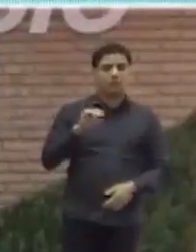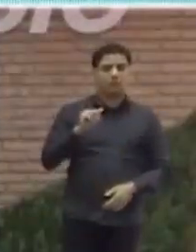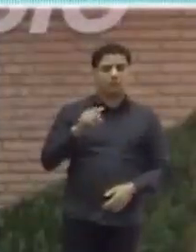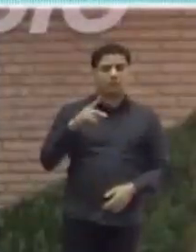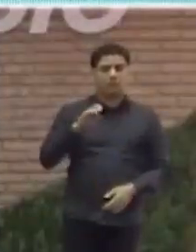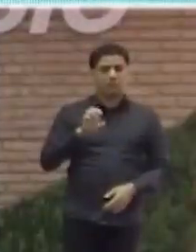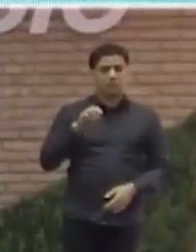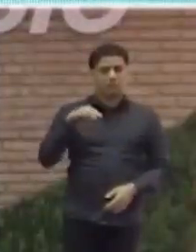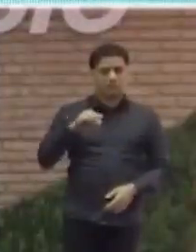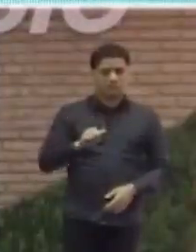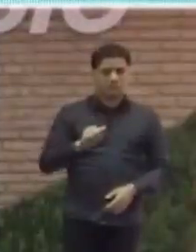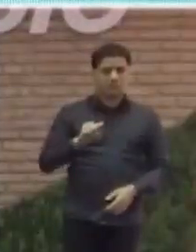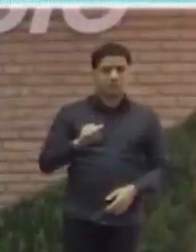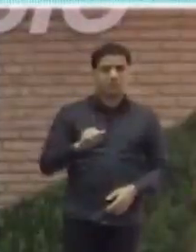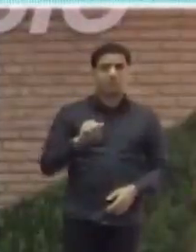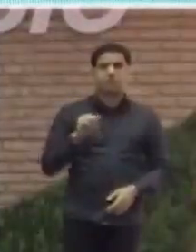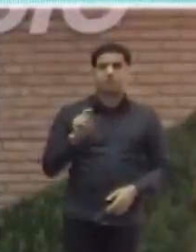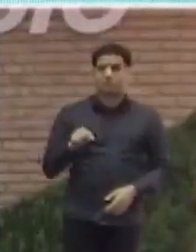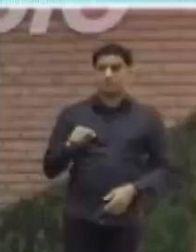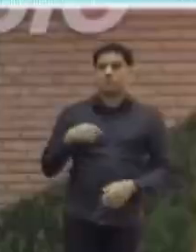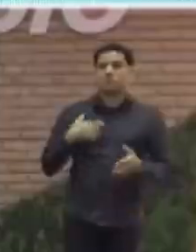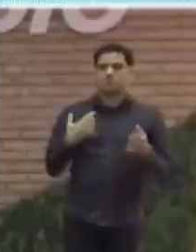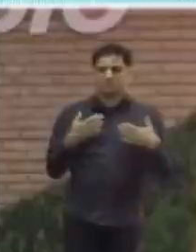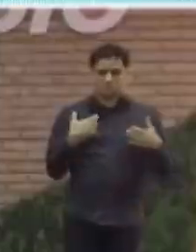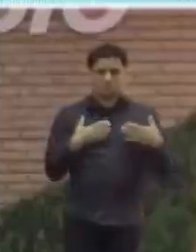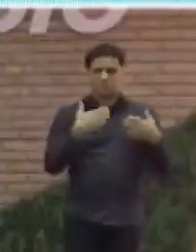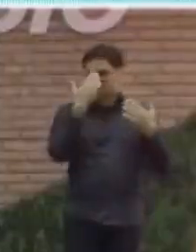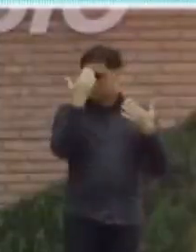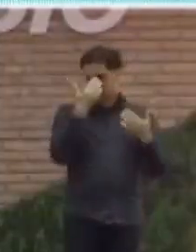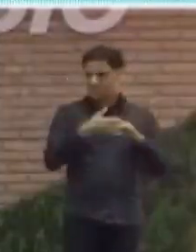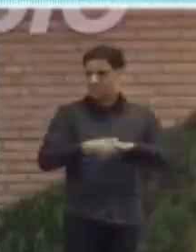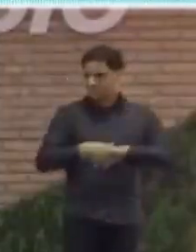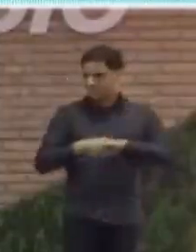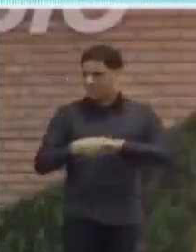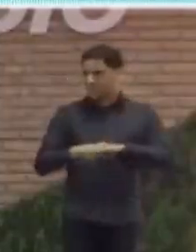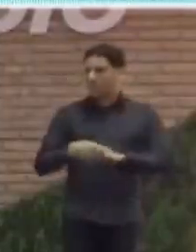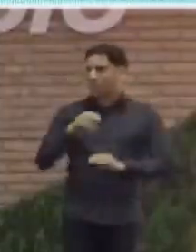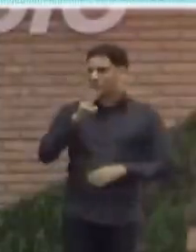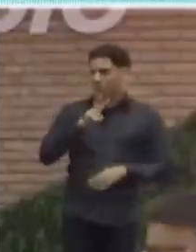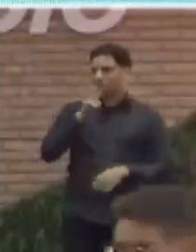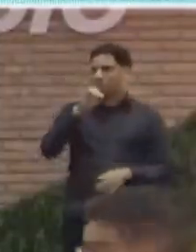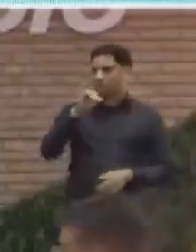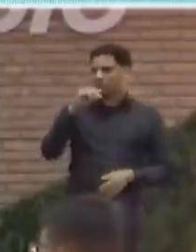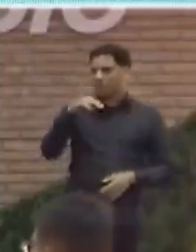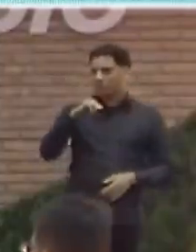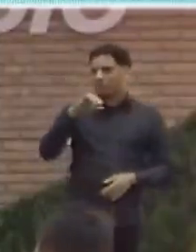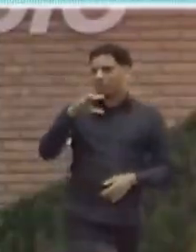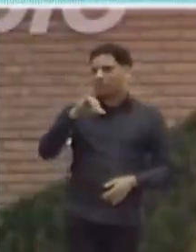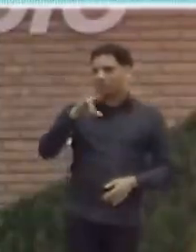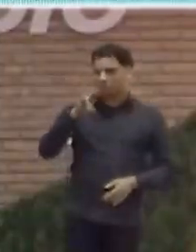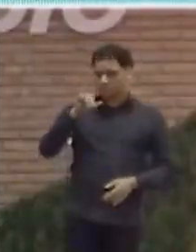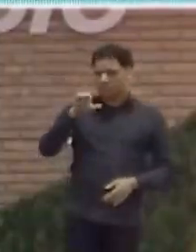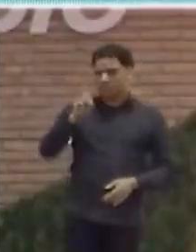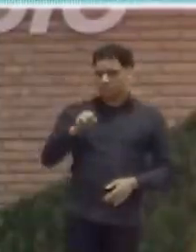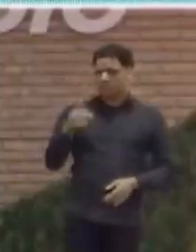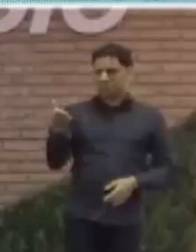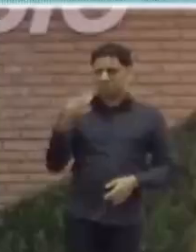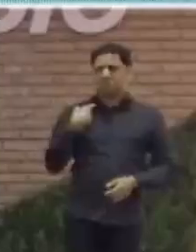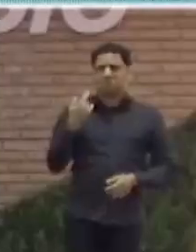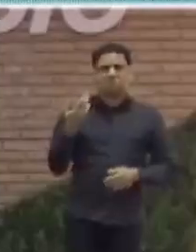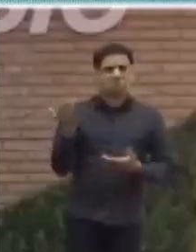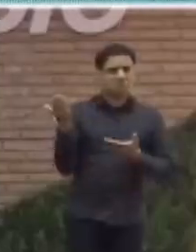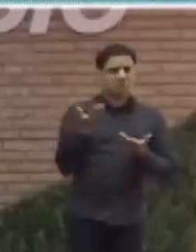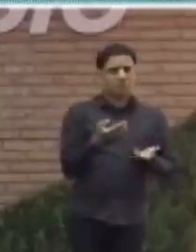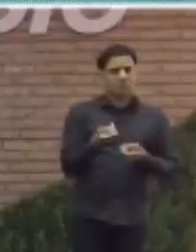Um debate que, inclusive, eu faço questão de cumprimentar o Vinícius, ele participou, foi nosso convidado lá como mediador e deu um